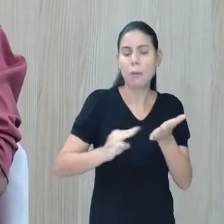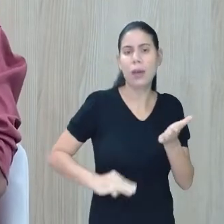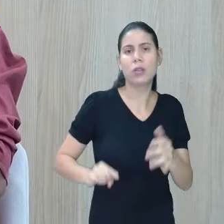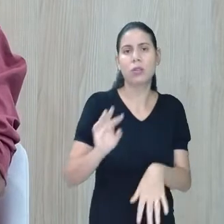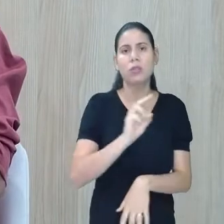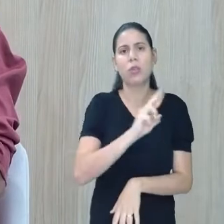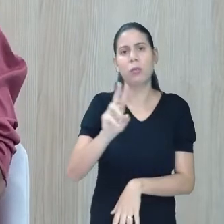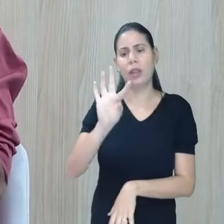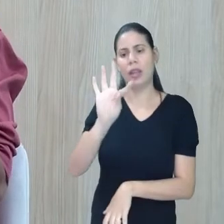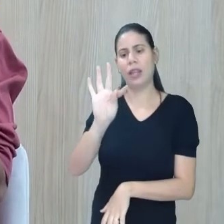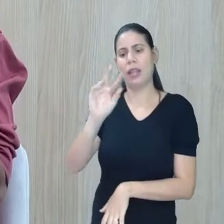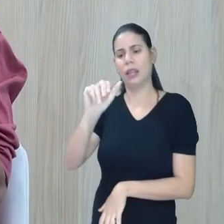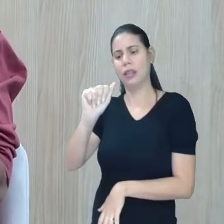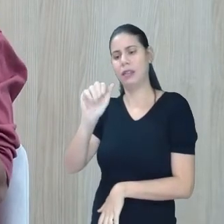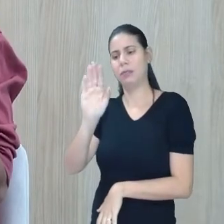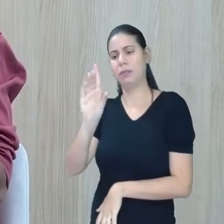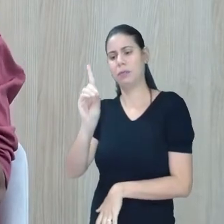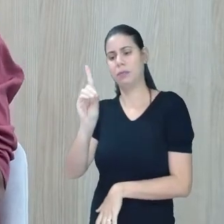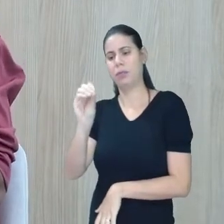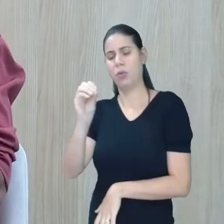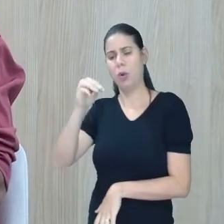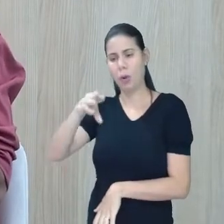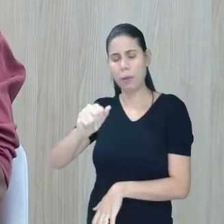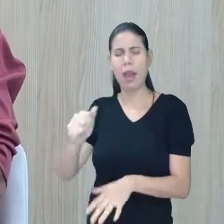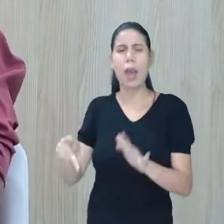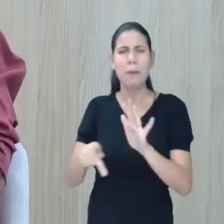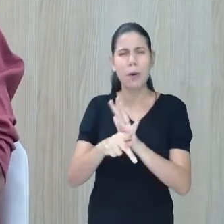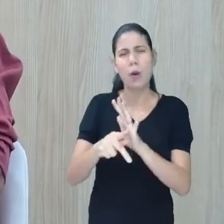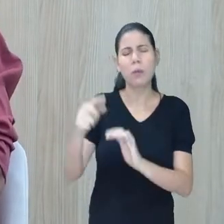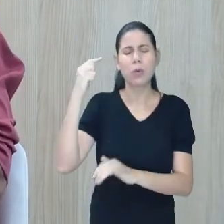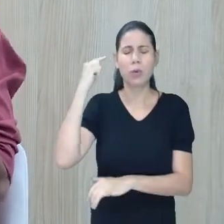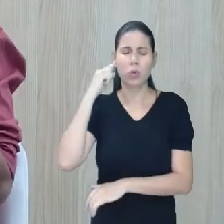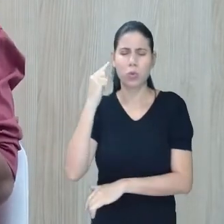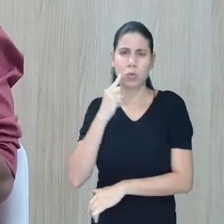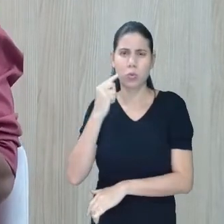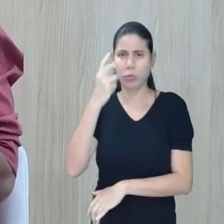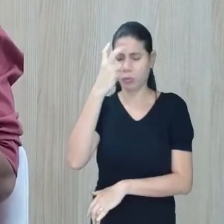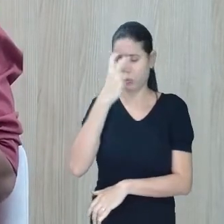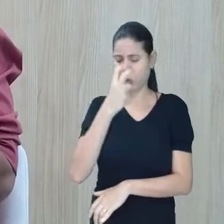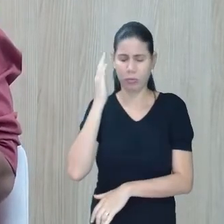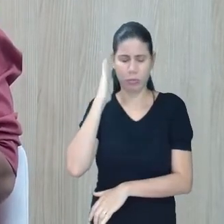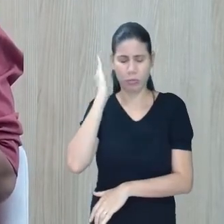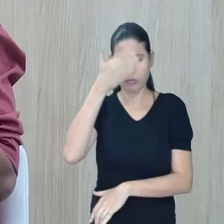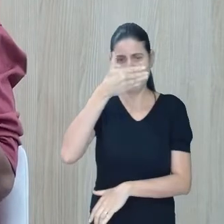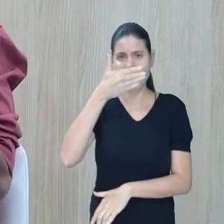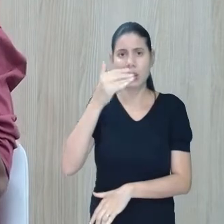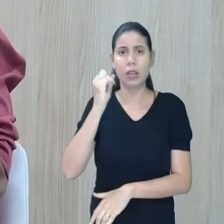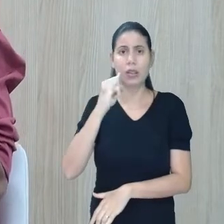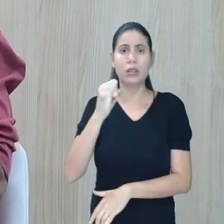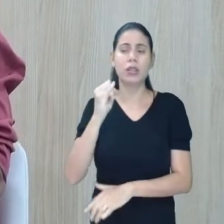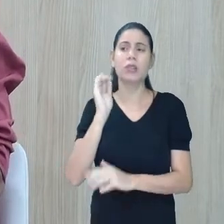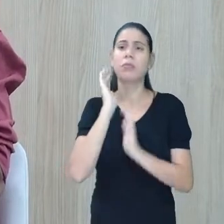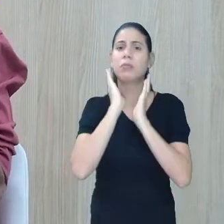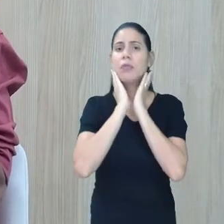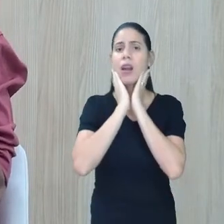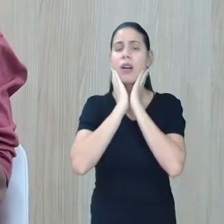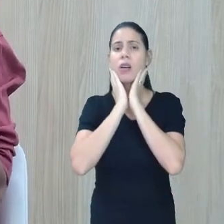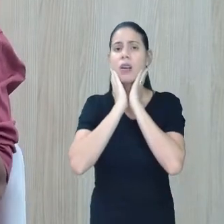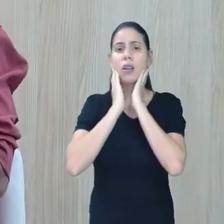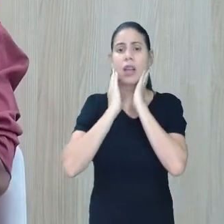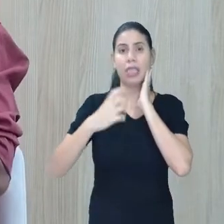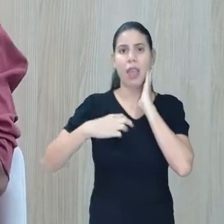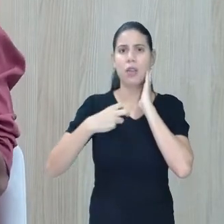Tadoma, que é um método de comunicação da pessoa surda-cega. Então a pessoa é surda-cega, coloca a mão aqui no rosto da pessoa e por meio da vibração do